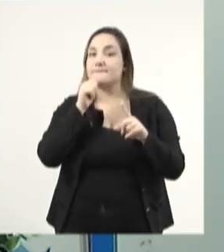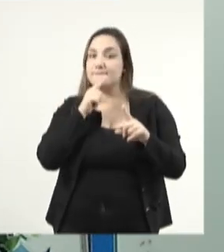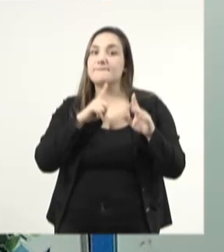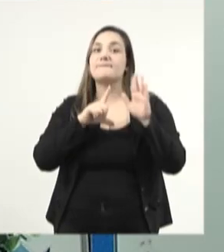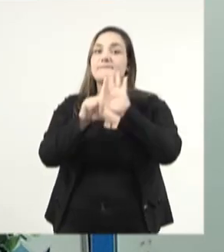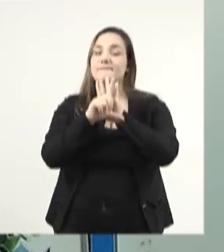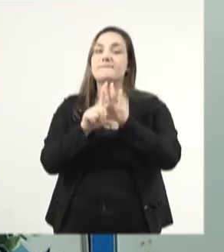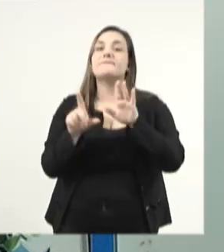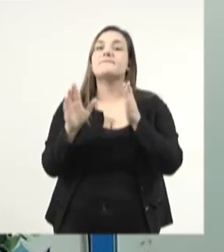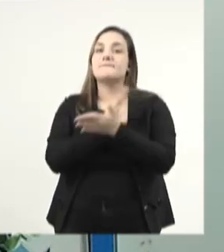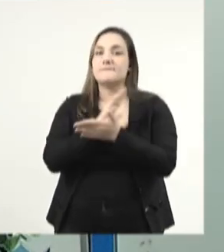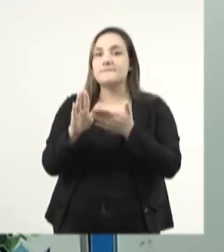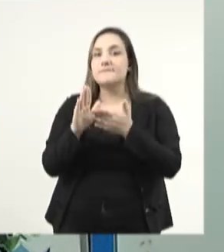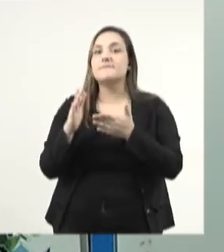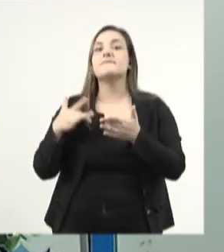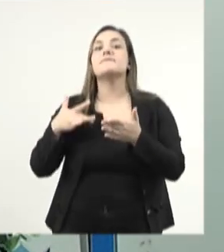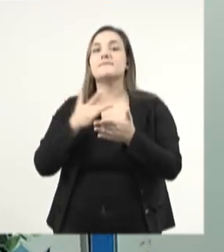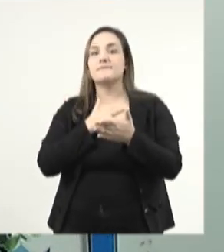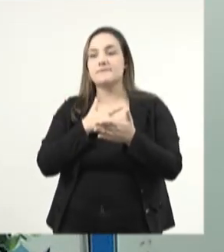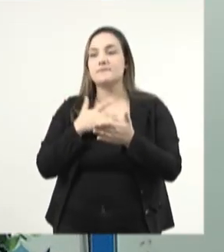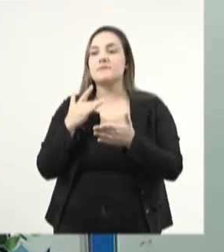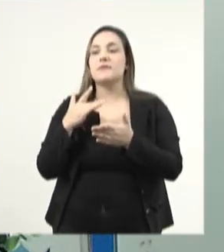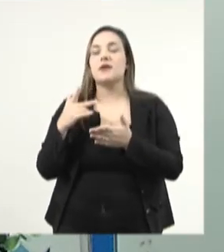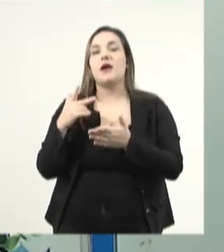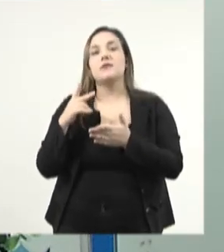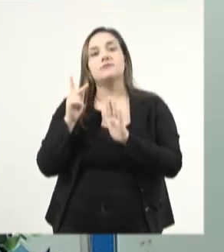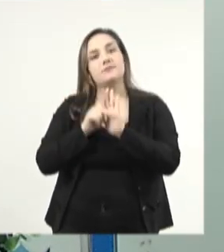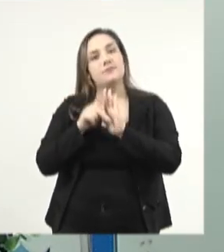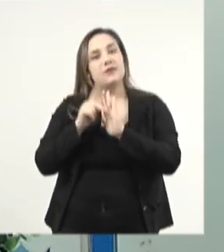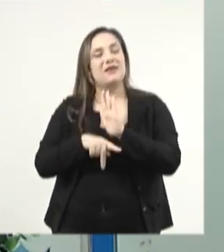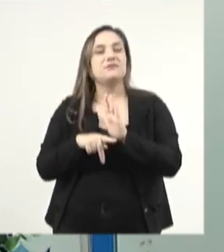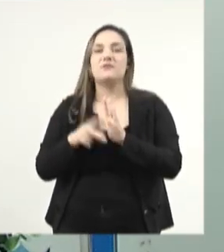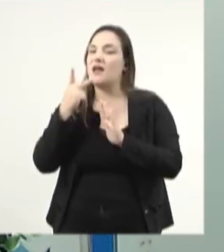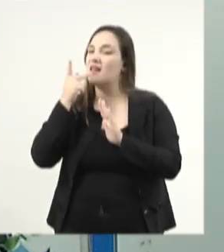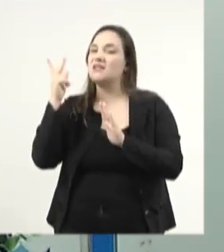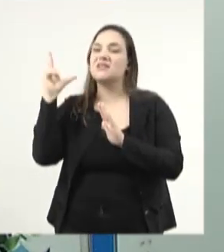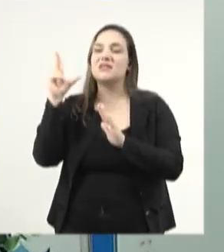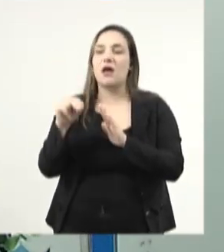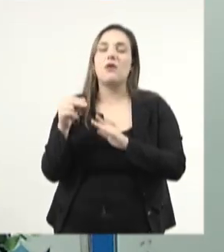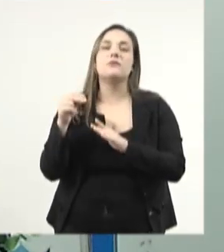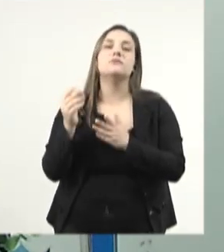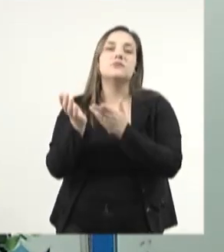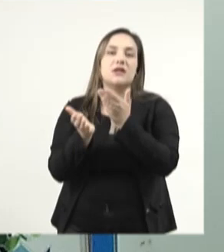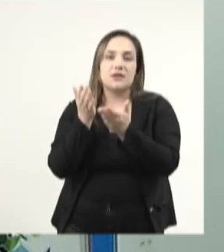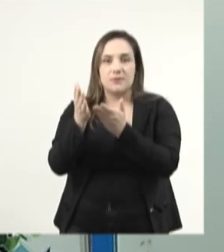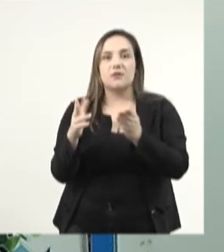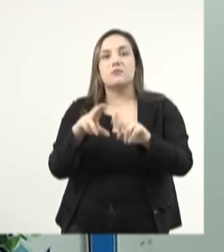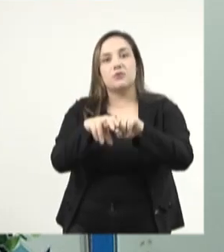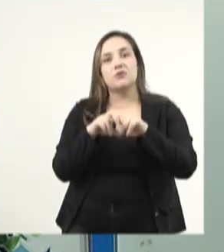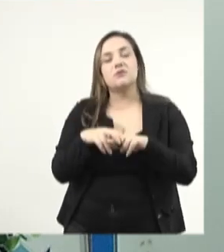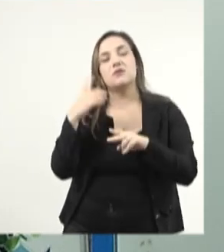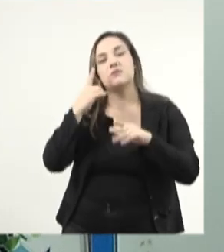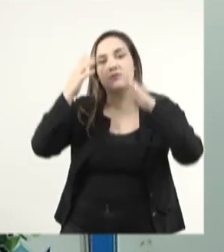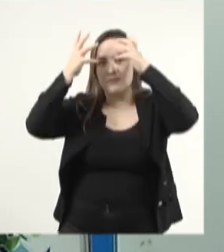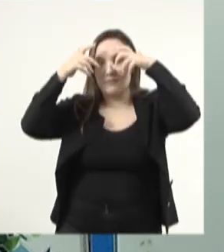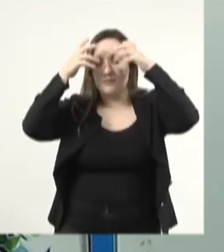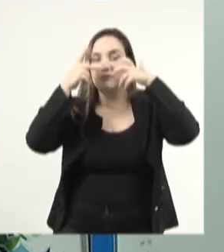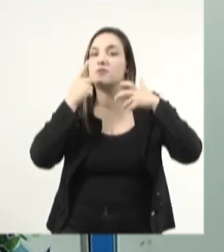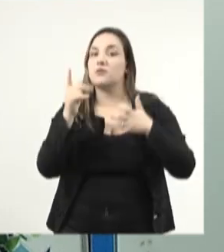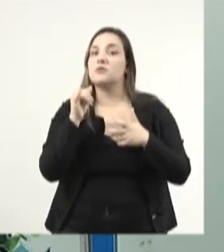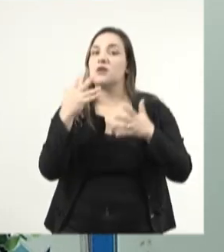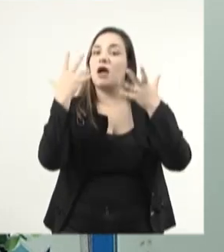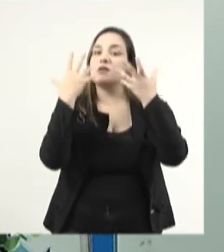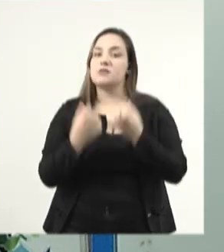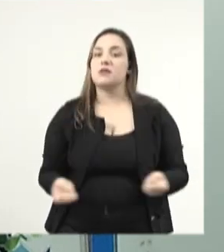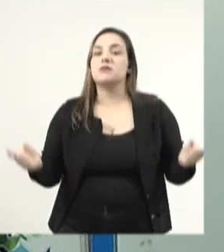essa proibição, os planos continuam negando alguns procedimentos. Qual é a proposta apresentada hoje pelo deputado Paulo Duarte? Caso haja essa